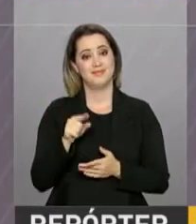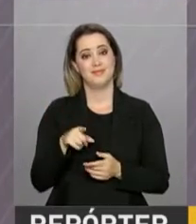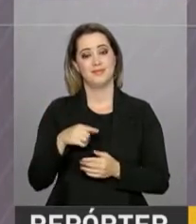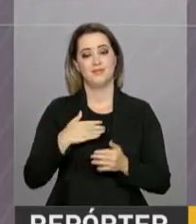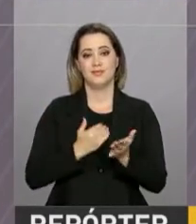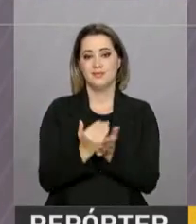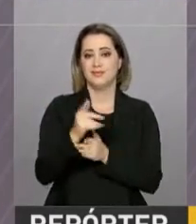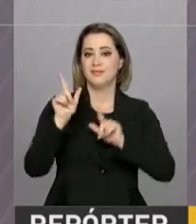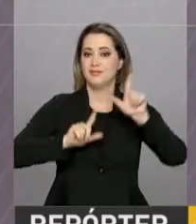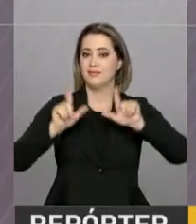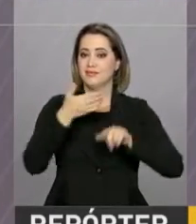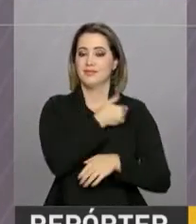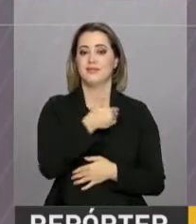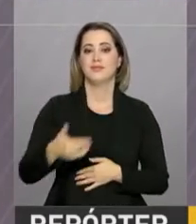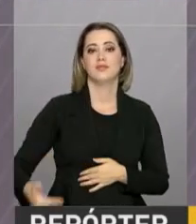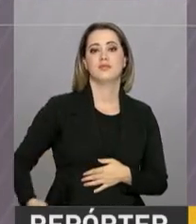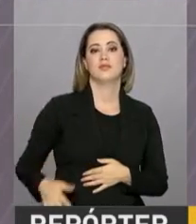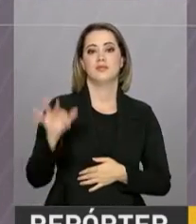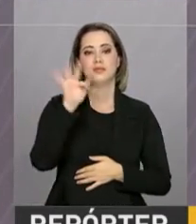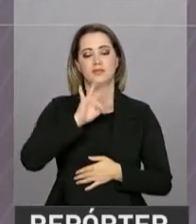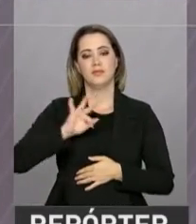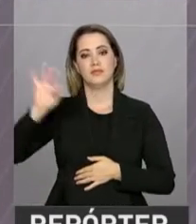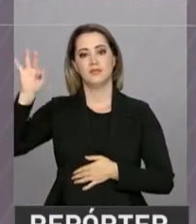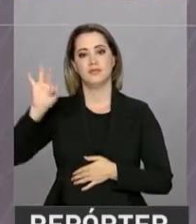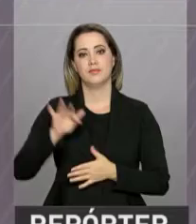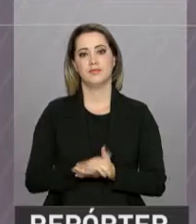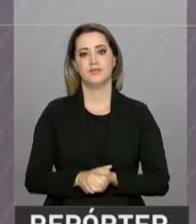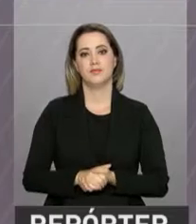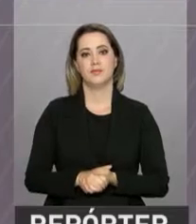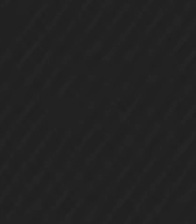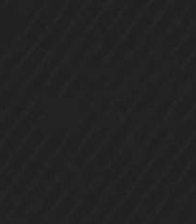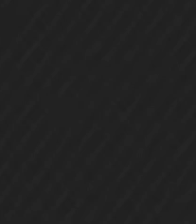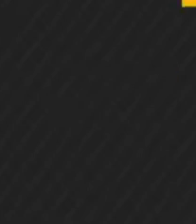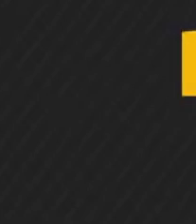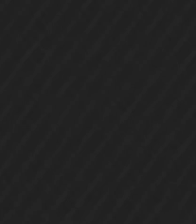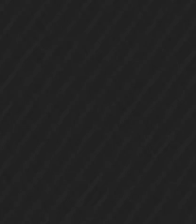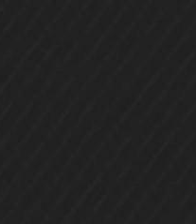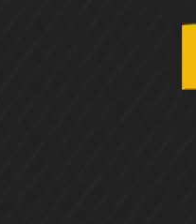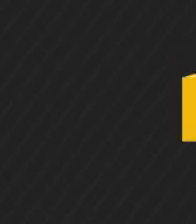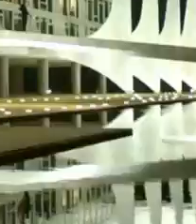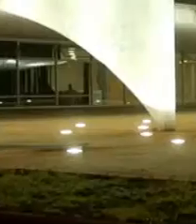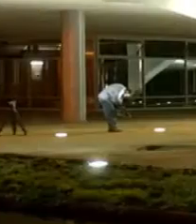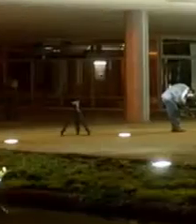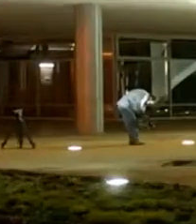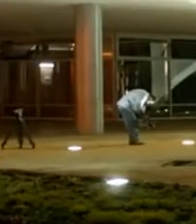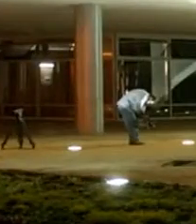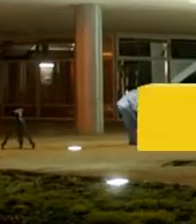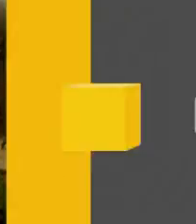continue com a gente aqui na NBR, a TV do Governo Federal.